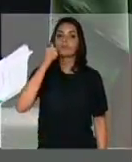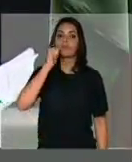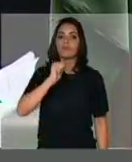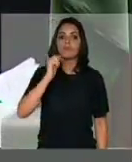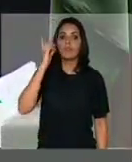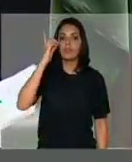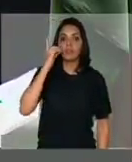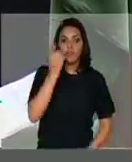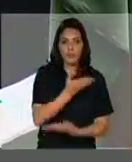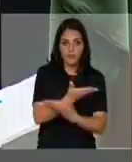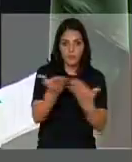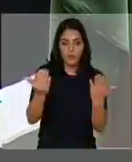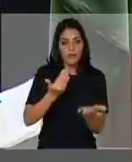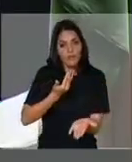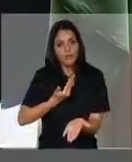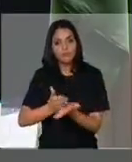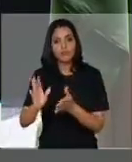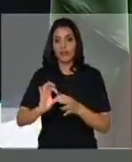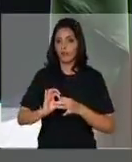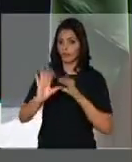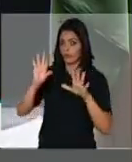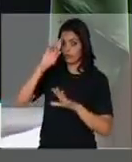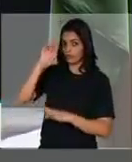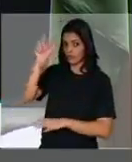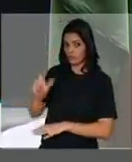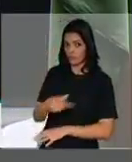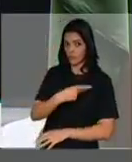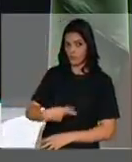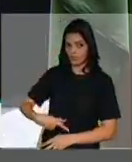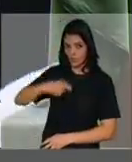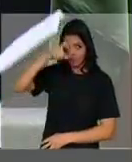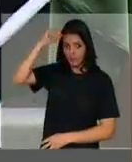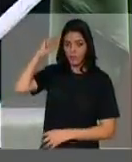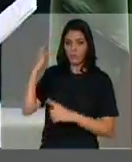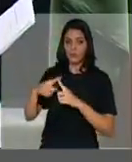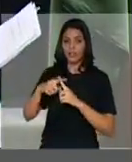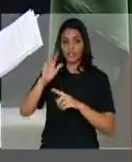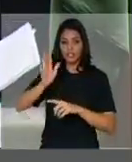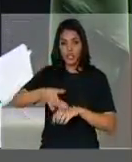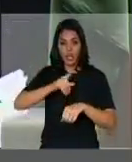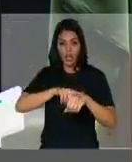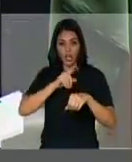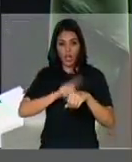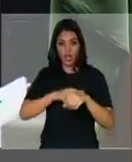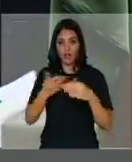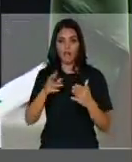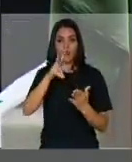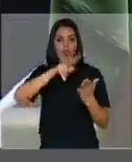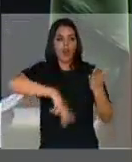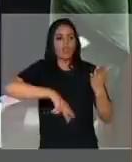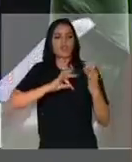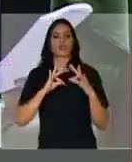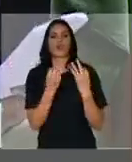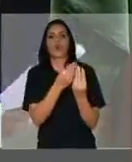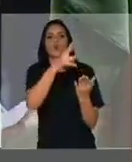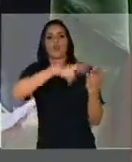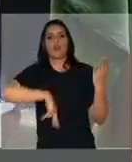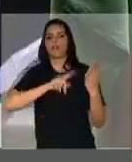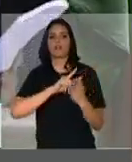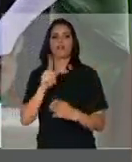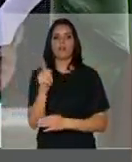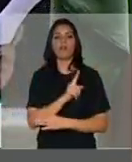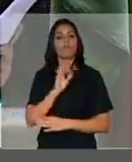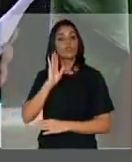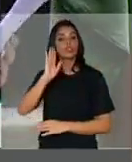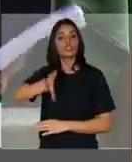vou começar, senhor presidente, pedindo autorização a Vossa Excelência, em função do adiantado da hora, de não ler o relatório e passar diretamente ao